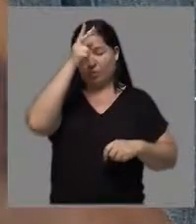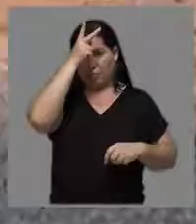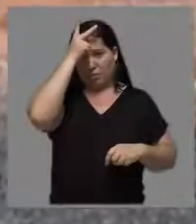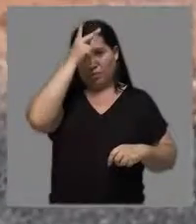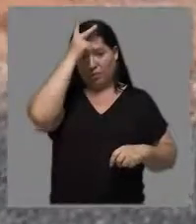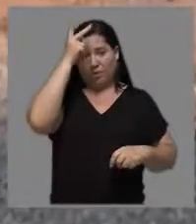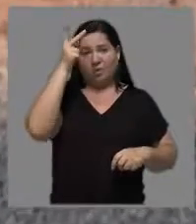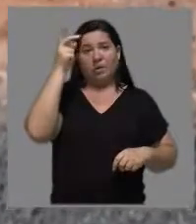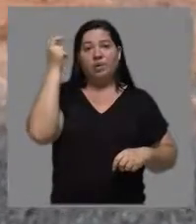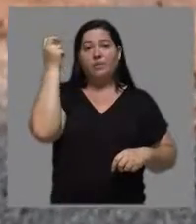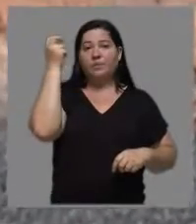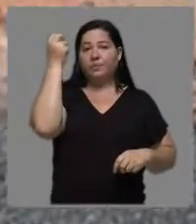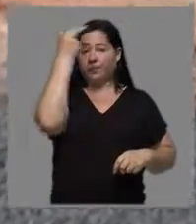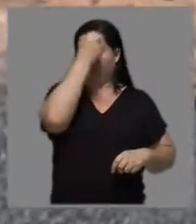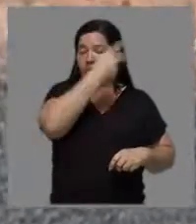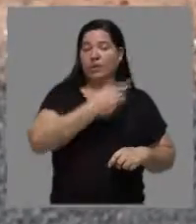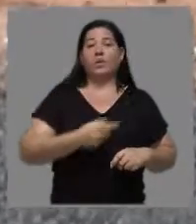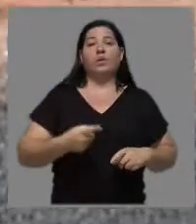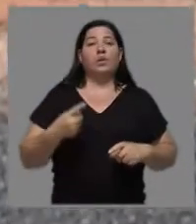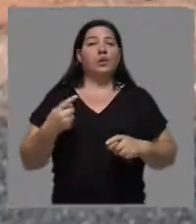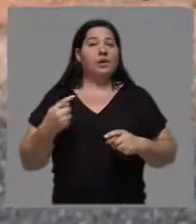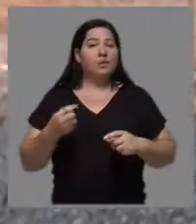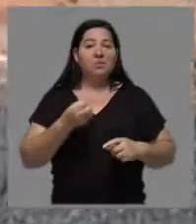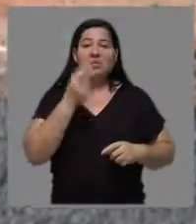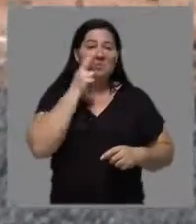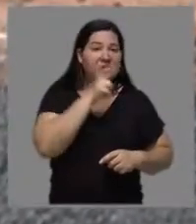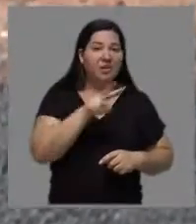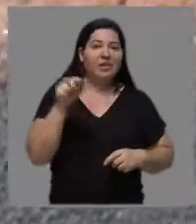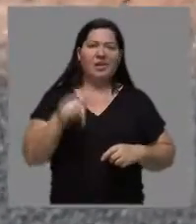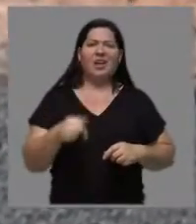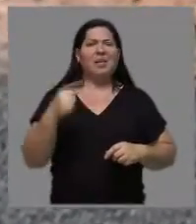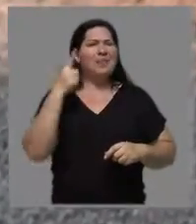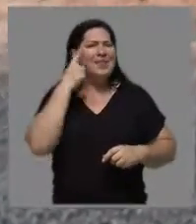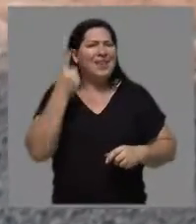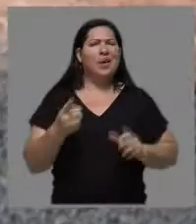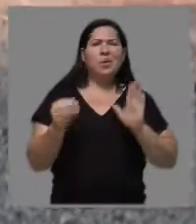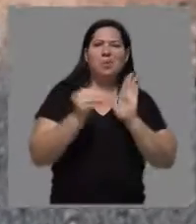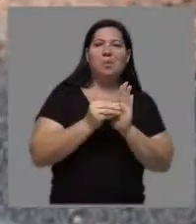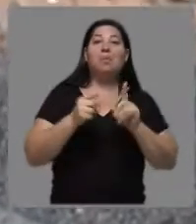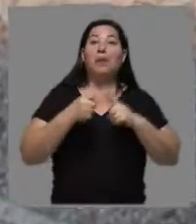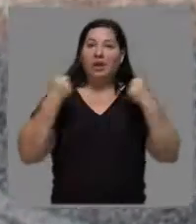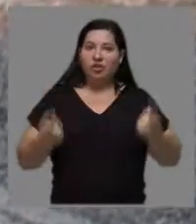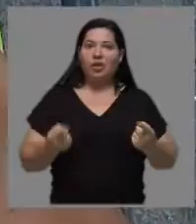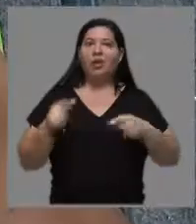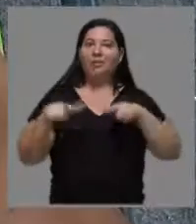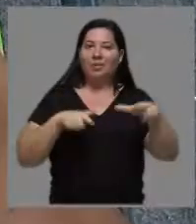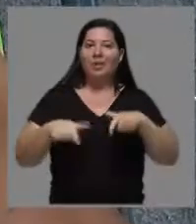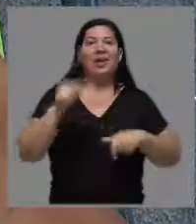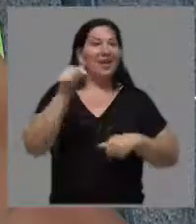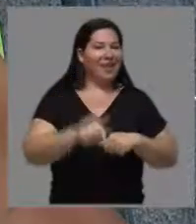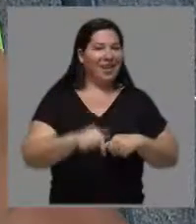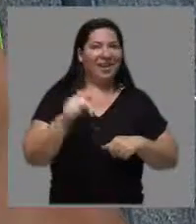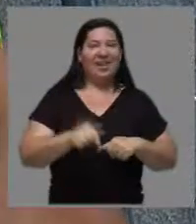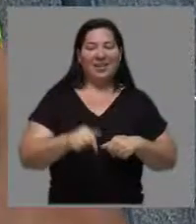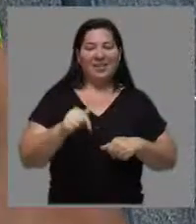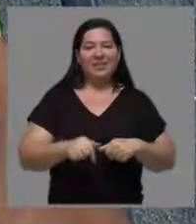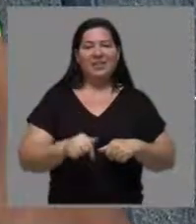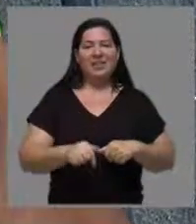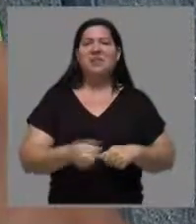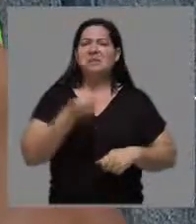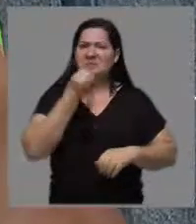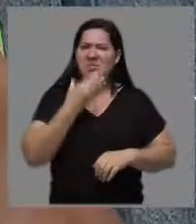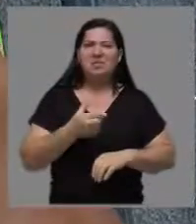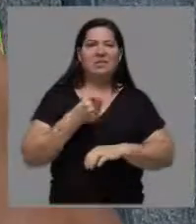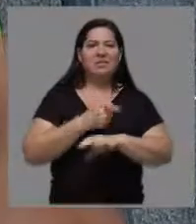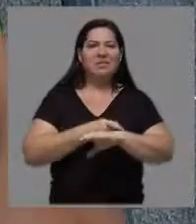vendo aqui. Eu achei que nós ia ser os últimos, mas graças a Deus já fomos atendidos aqui, já estão trabalhando aqui. Foi a coisa melhor do mundo, foi tampar esses